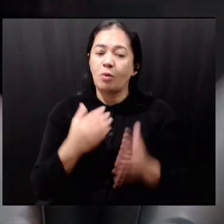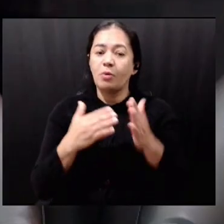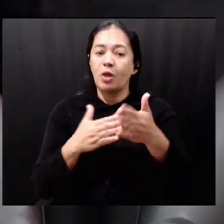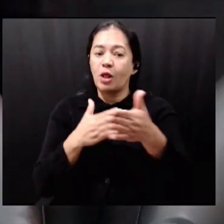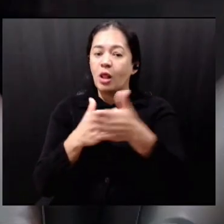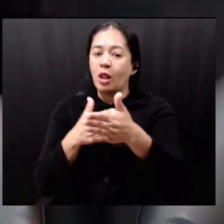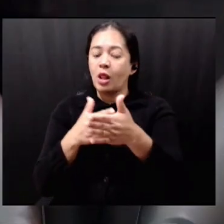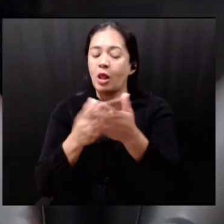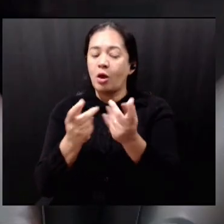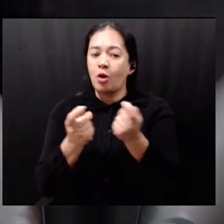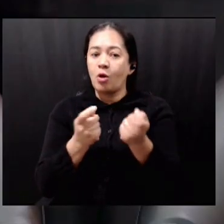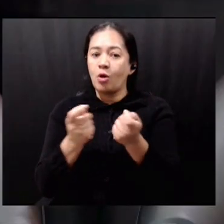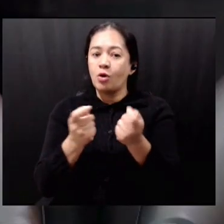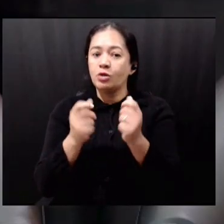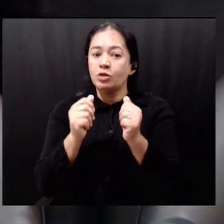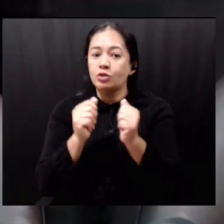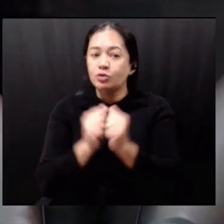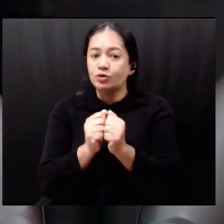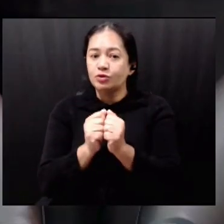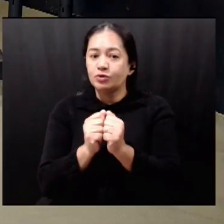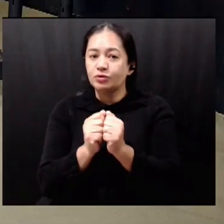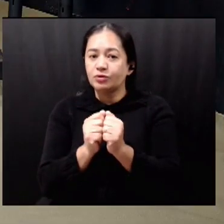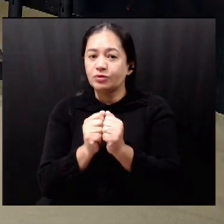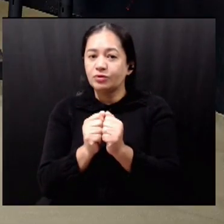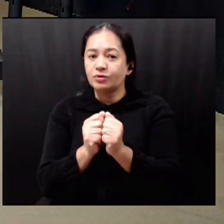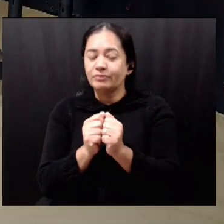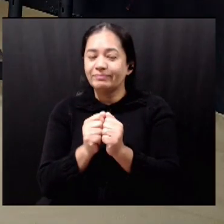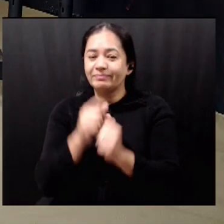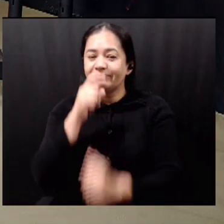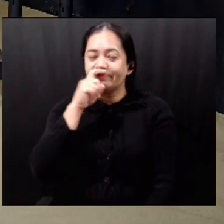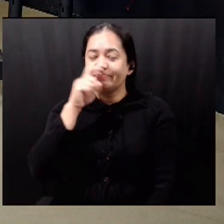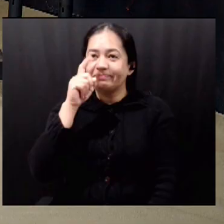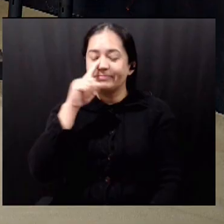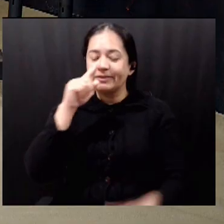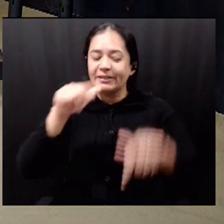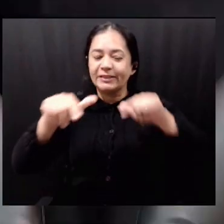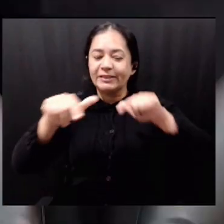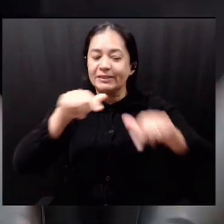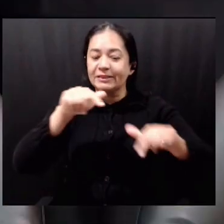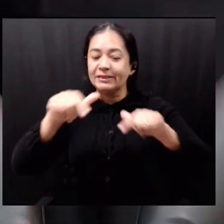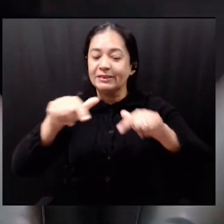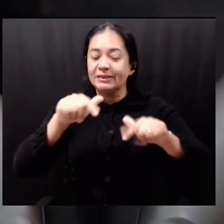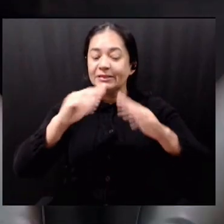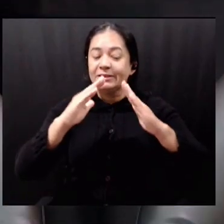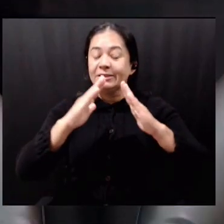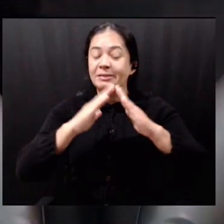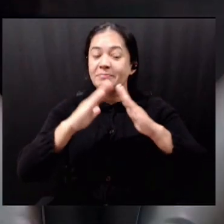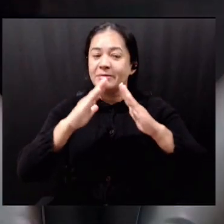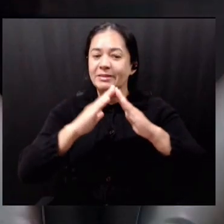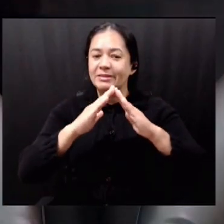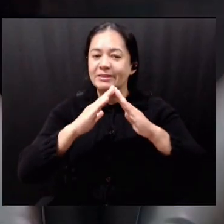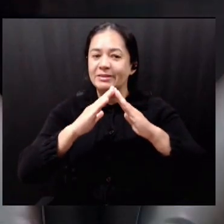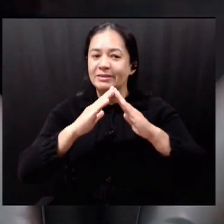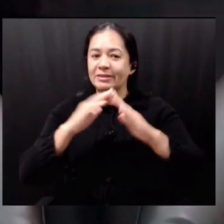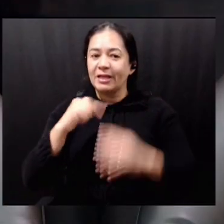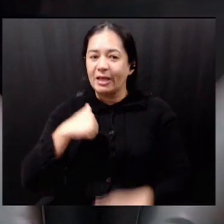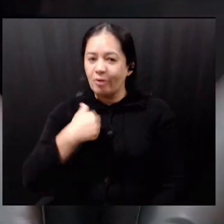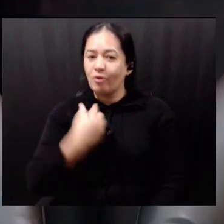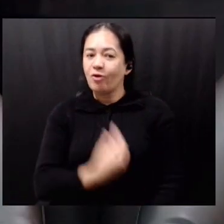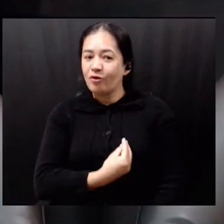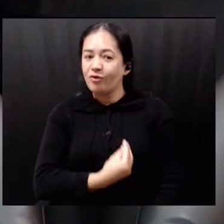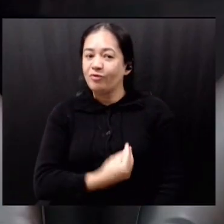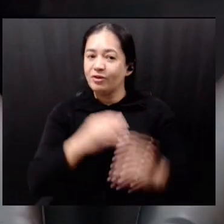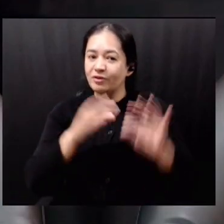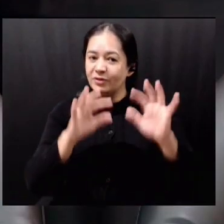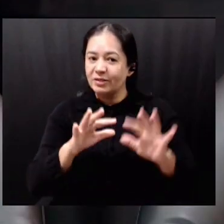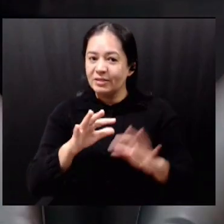pais que trabalham em home office? Ai, verdade, verdade. Né? Eu vivo essa realidade, meu esposo trabalha home